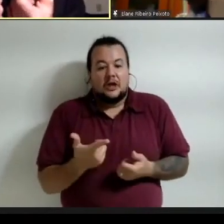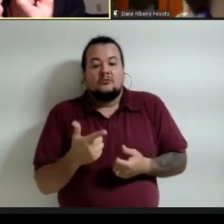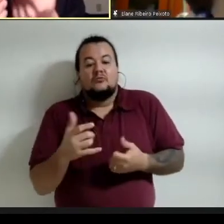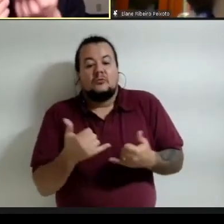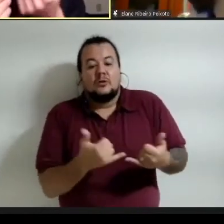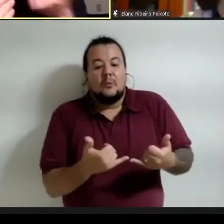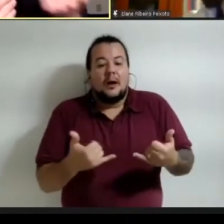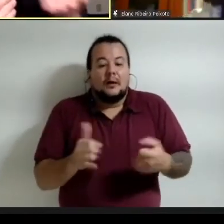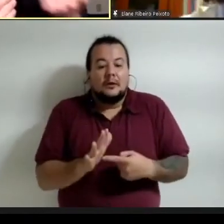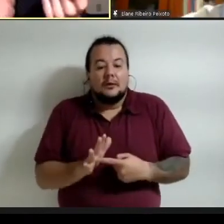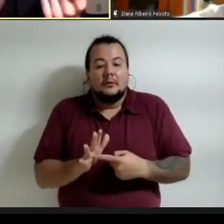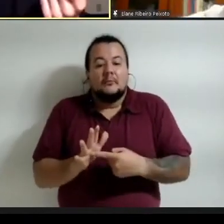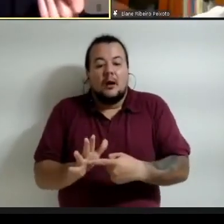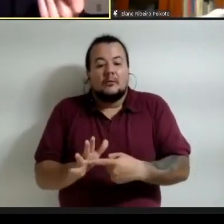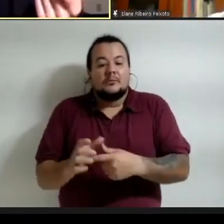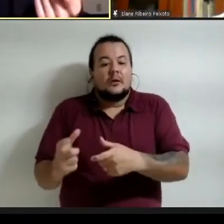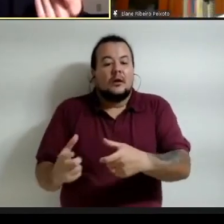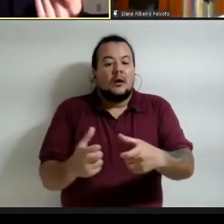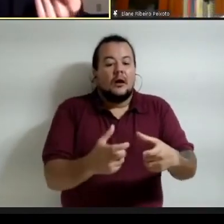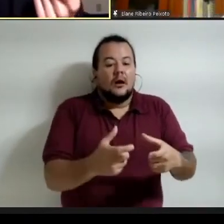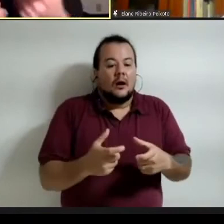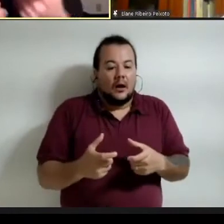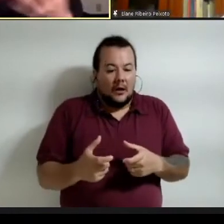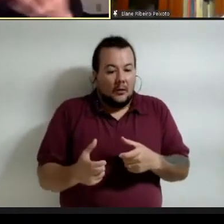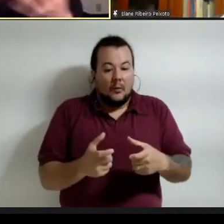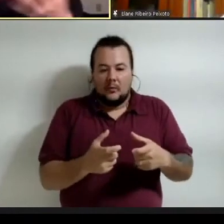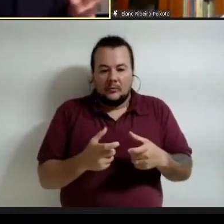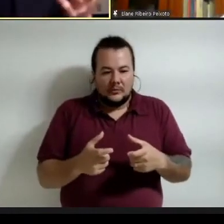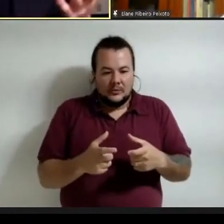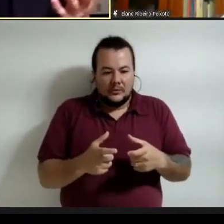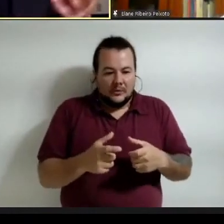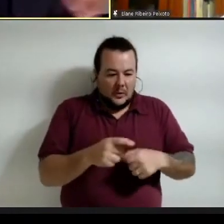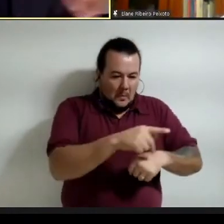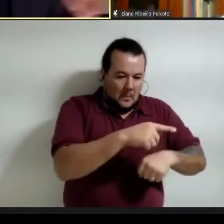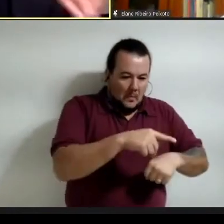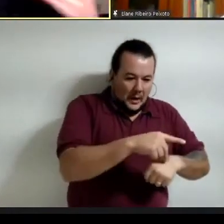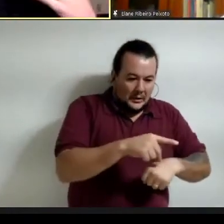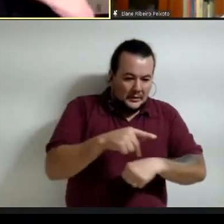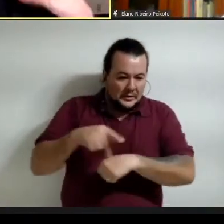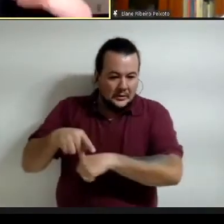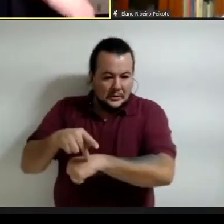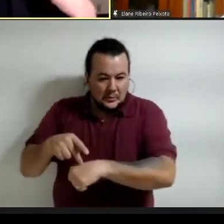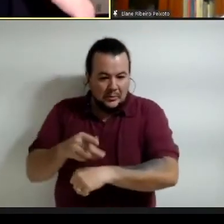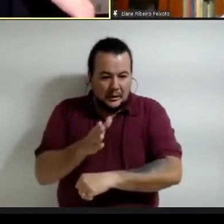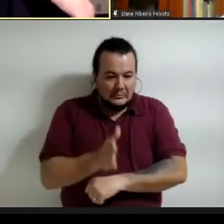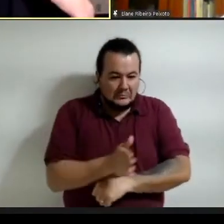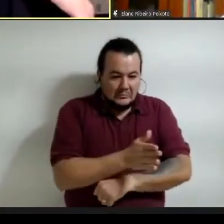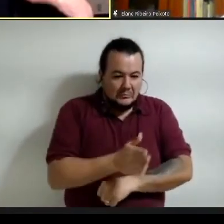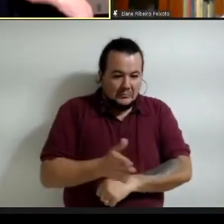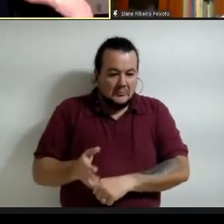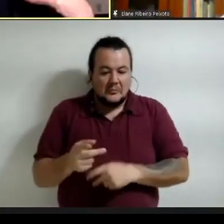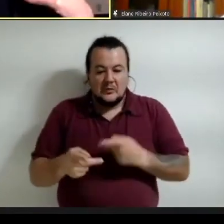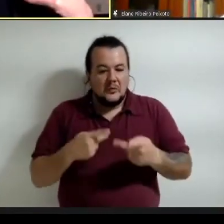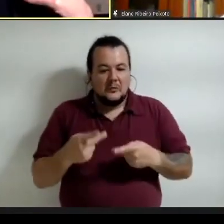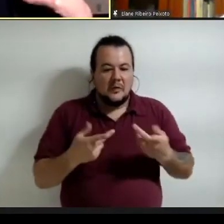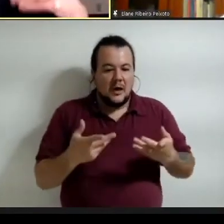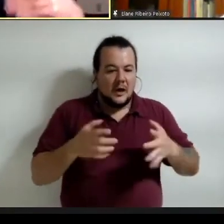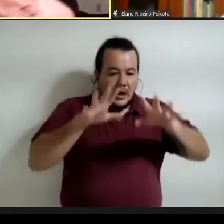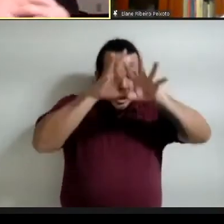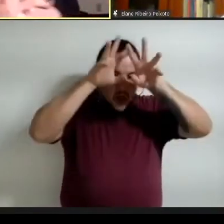passa um país e onde passa outro ali na área inteira da Amazônia, que é metade do continente.